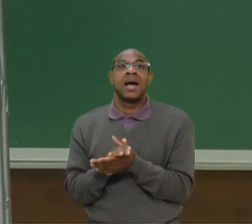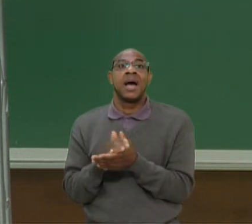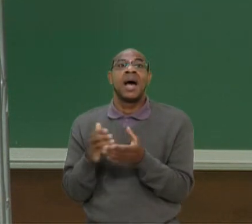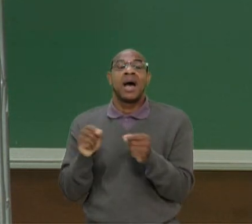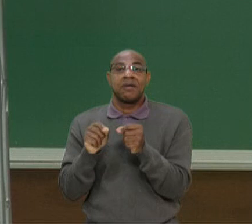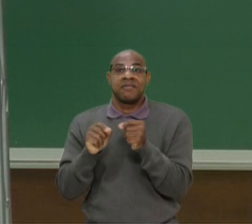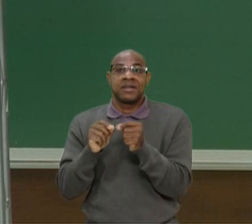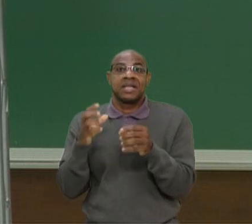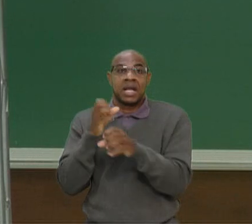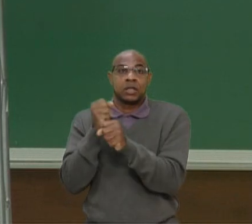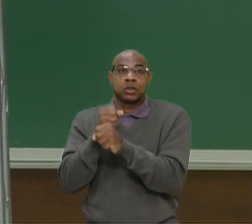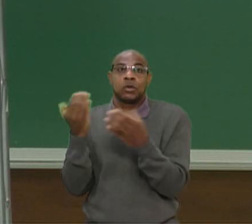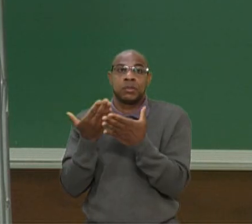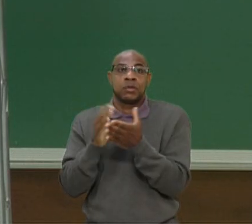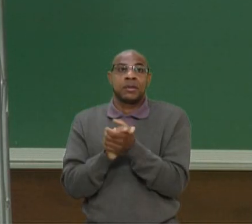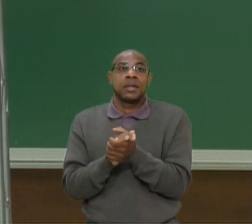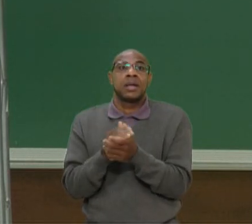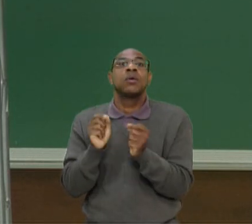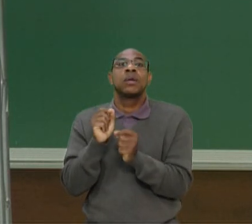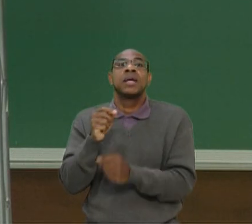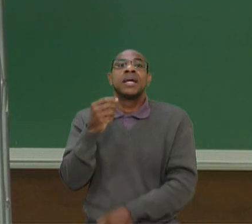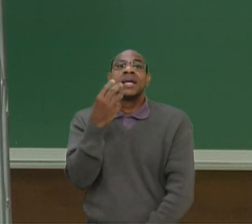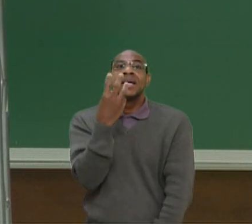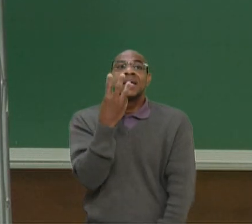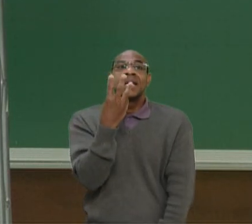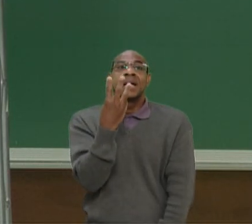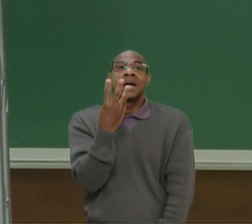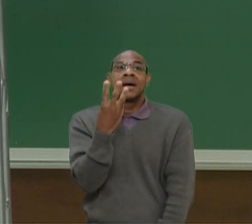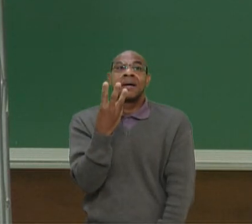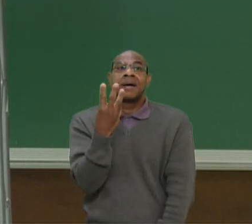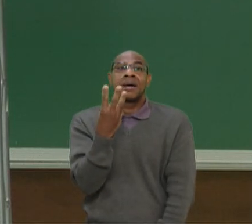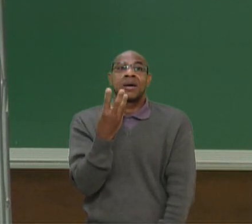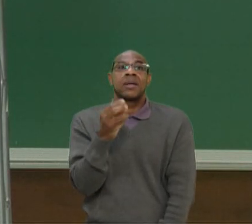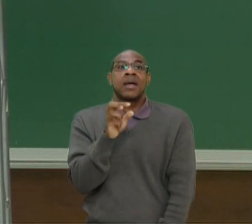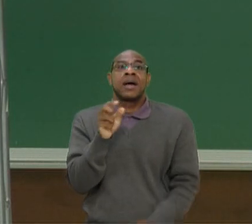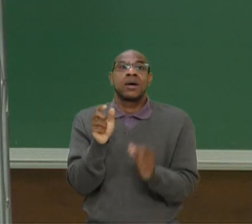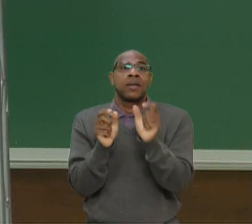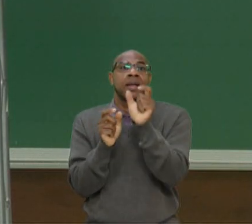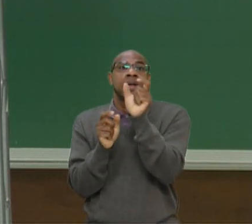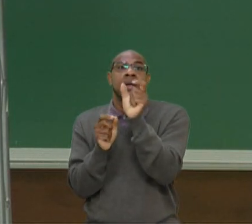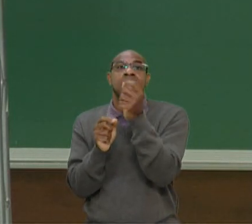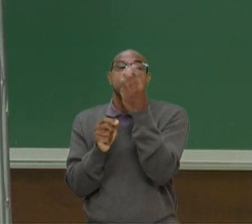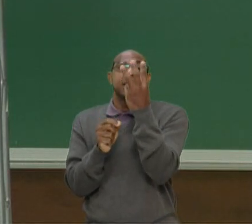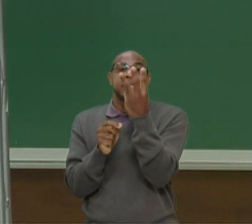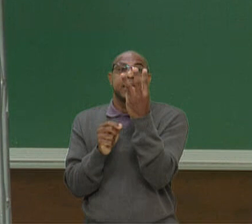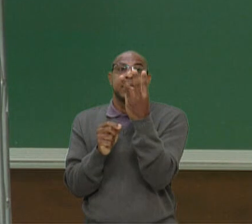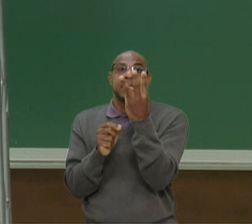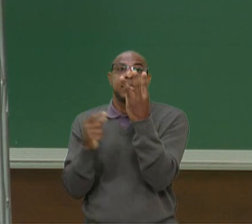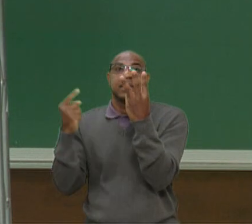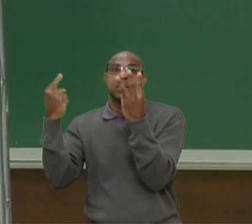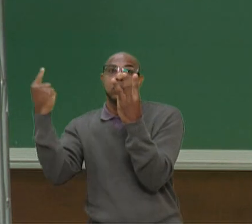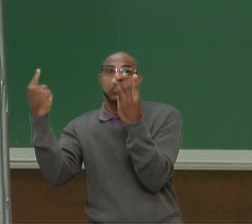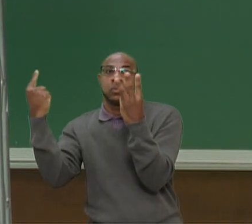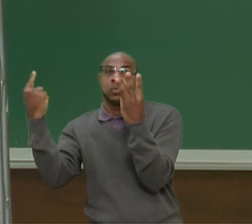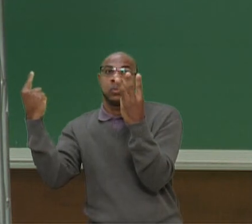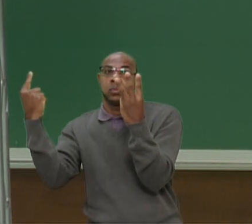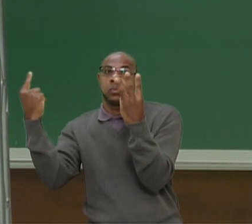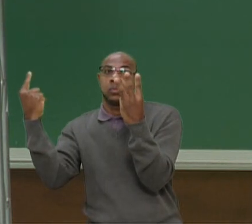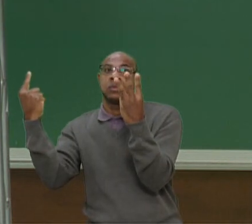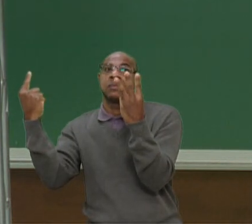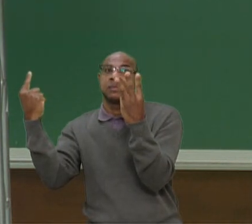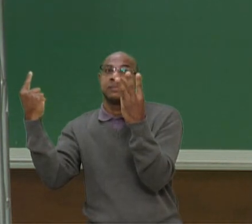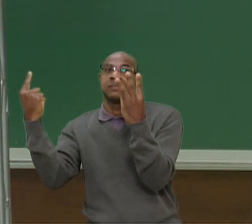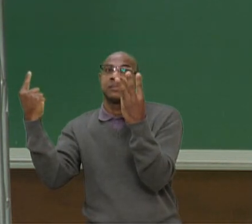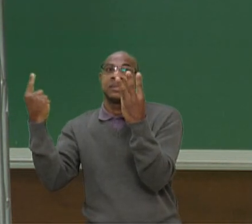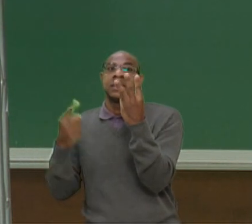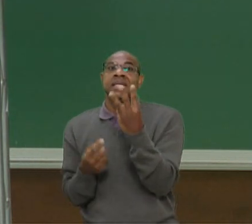da soma. A soma, o que, que eu vou fazer? A parte real com a parte real, né? E a parte imaginária com